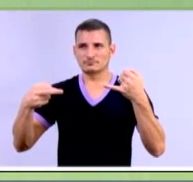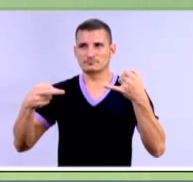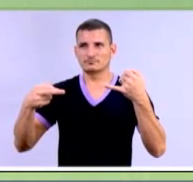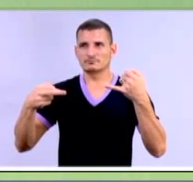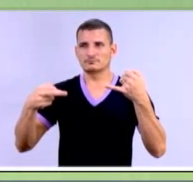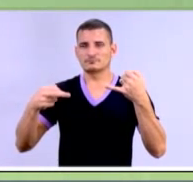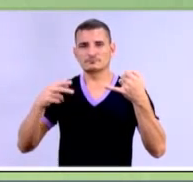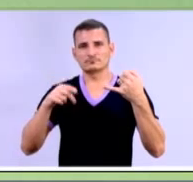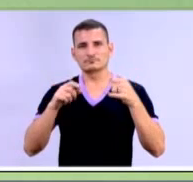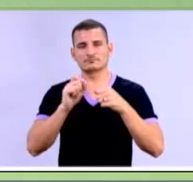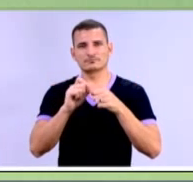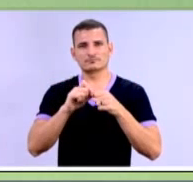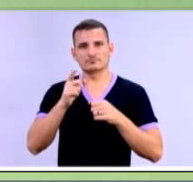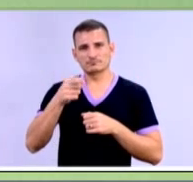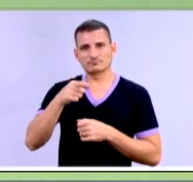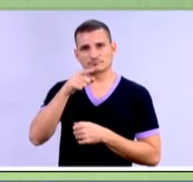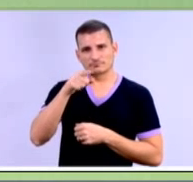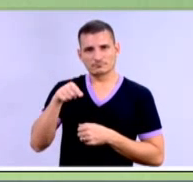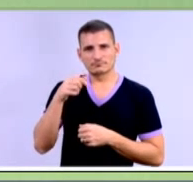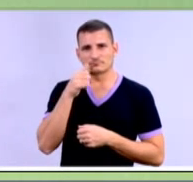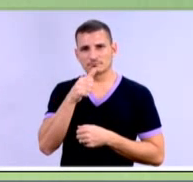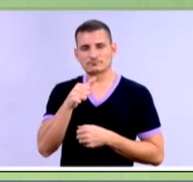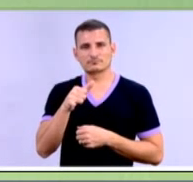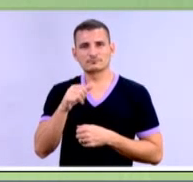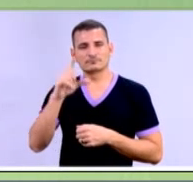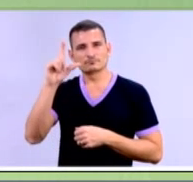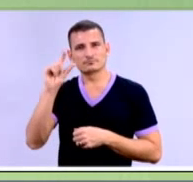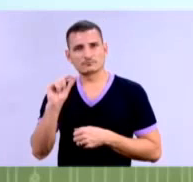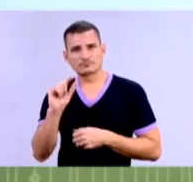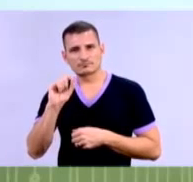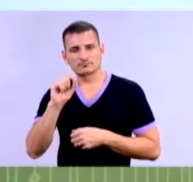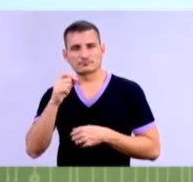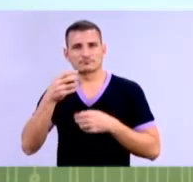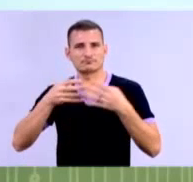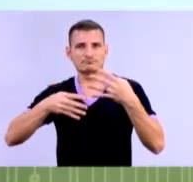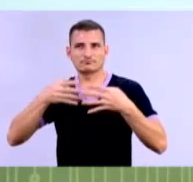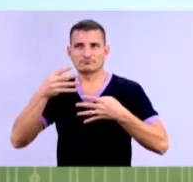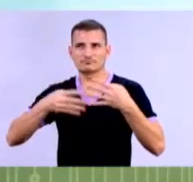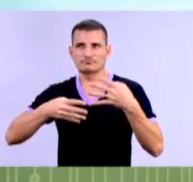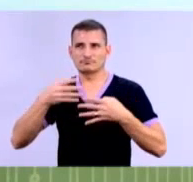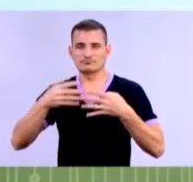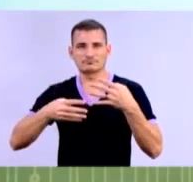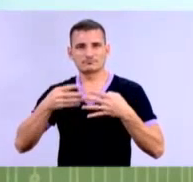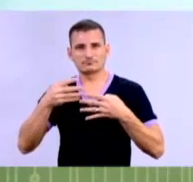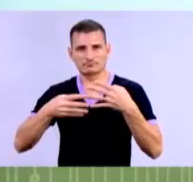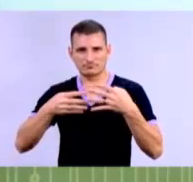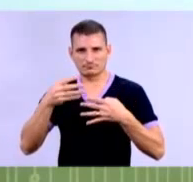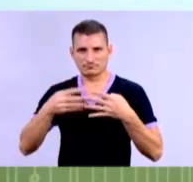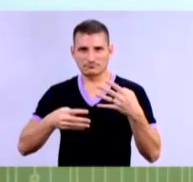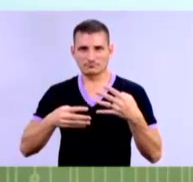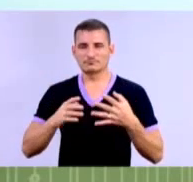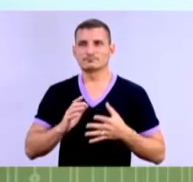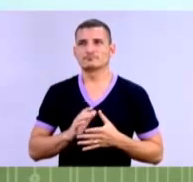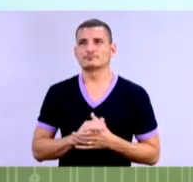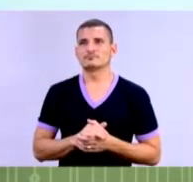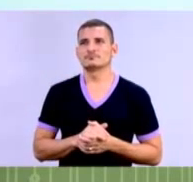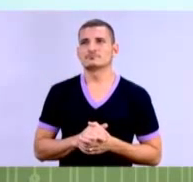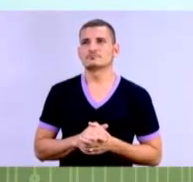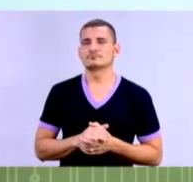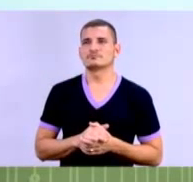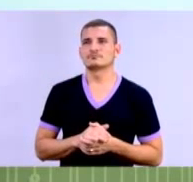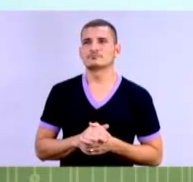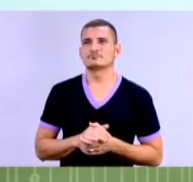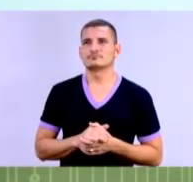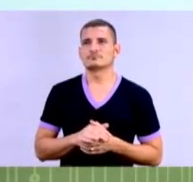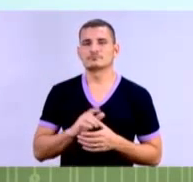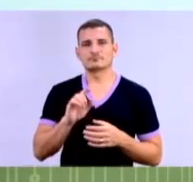esse cancelamento eletromagnético e diminuir o ruído entre os fios que estão transmitindo. Imaginem só, o meio físico